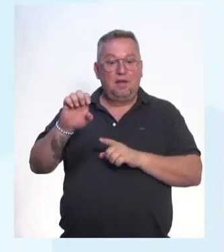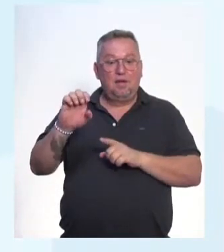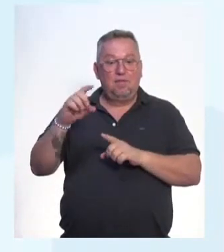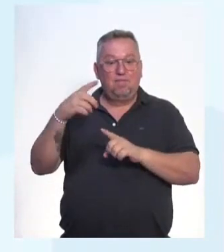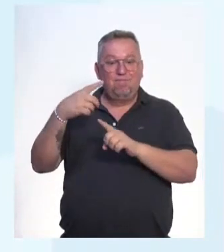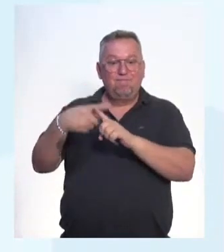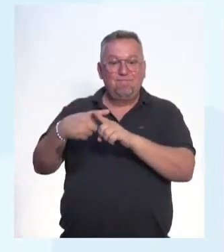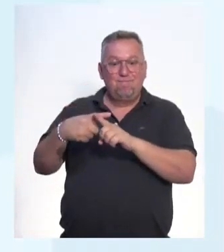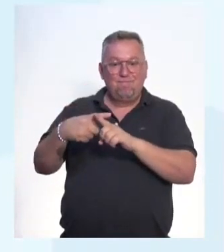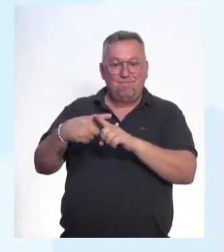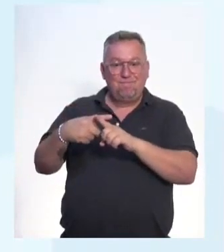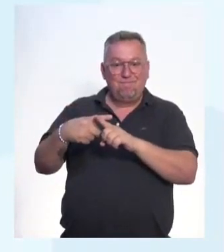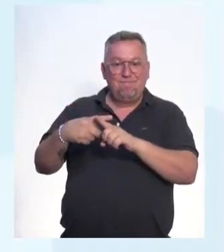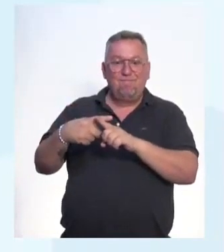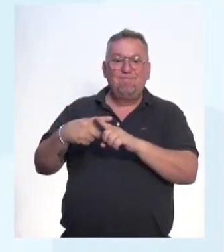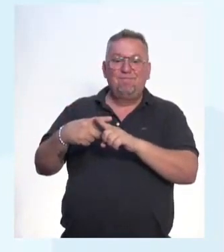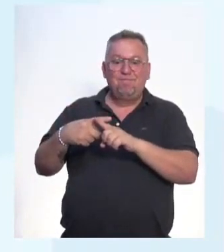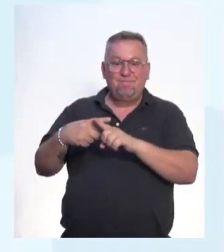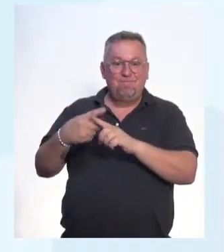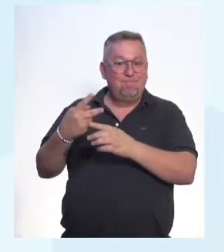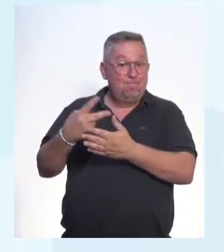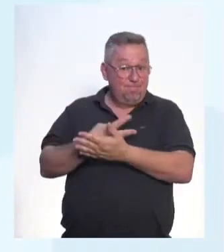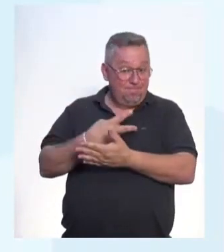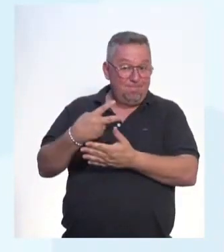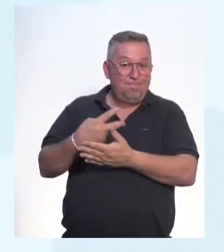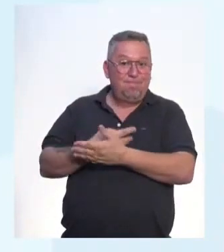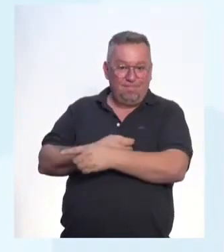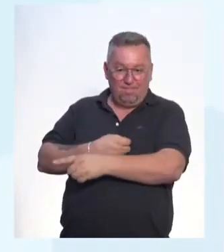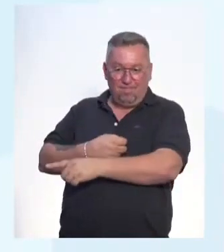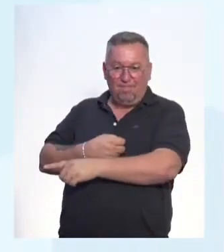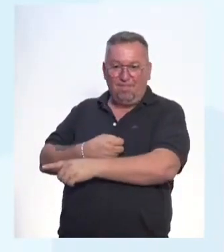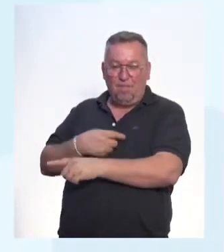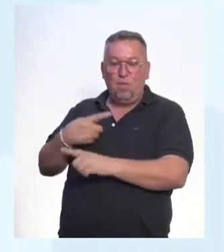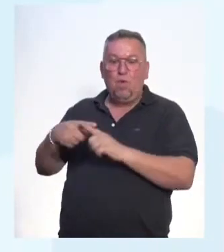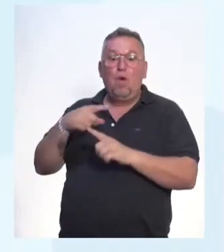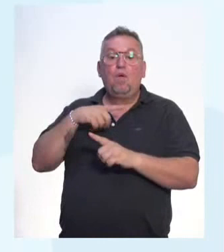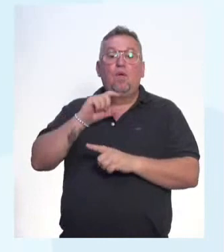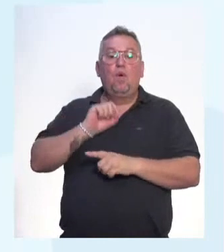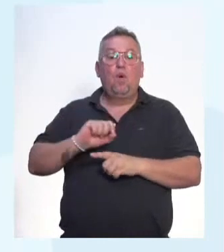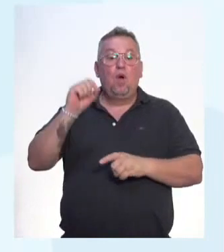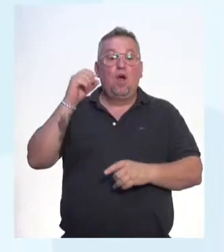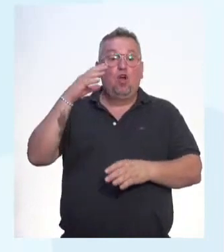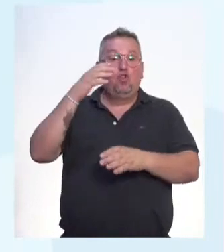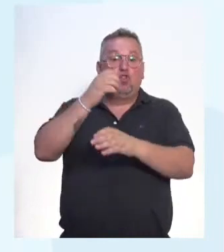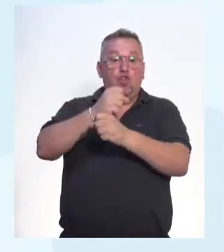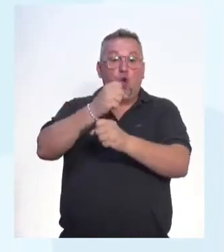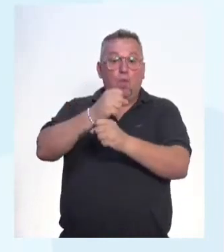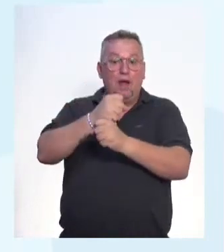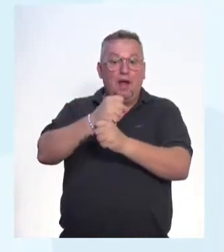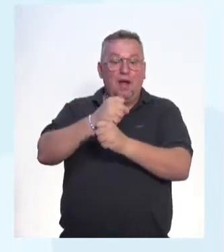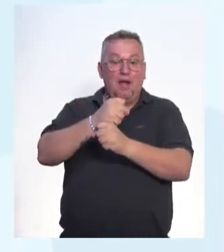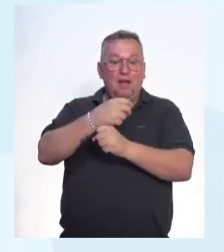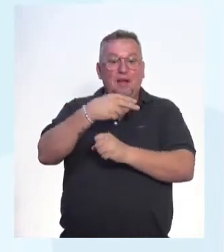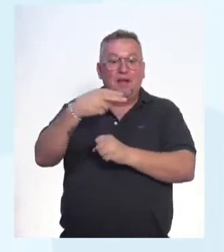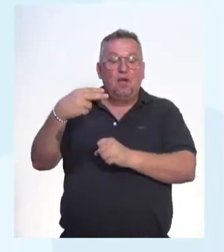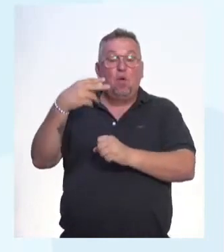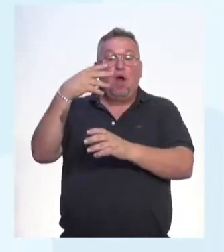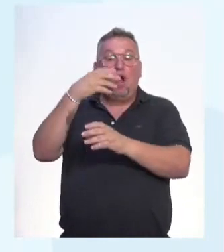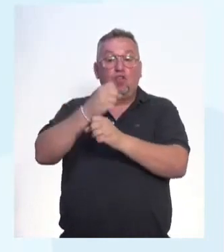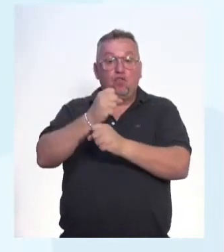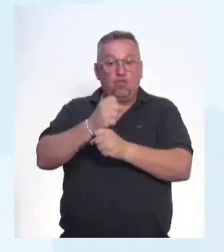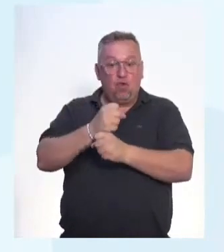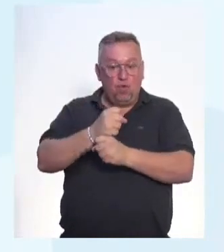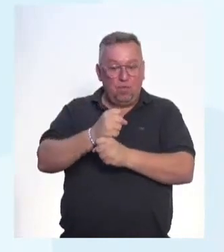tem uma multiplicação. Está errado, porque eu tenho que ter soma, é igual à soma